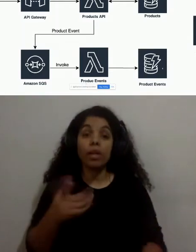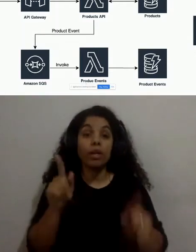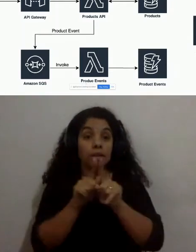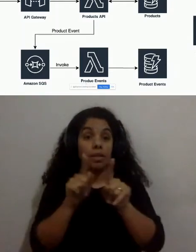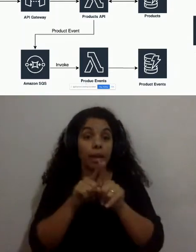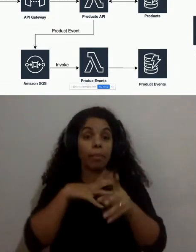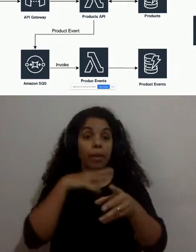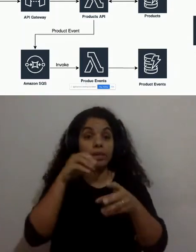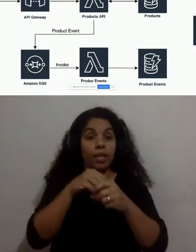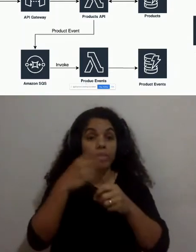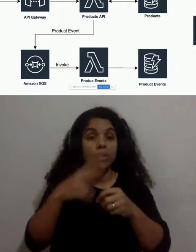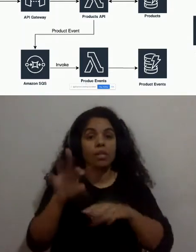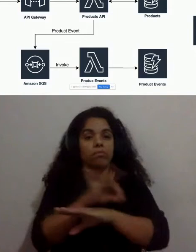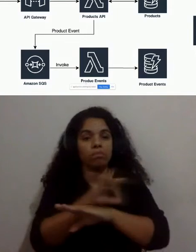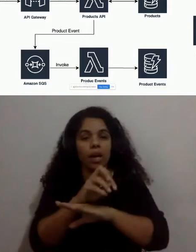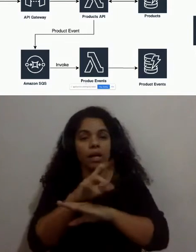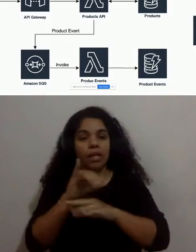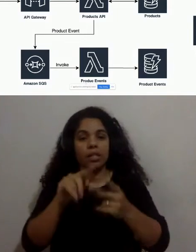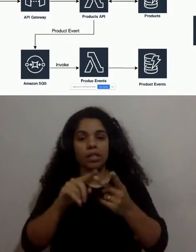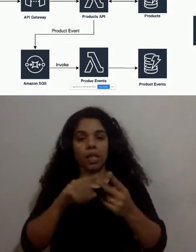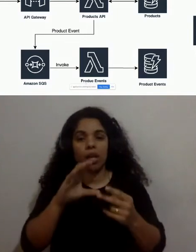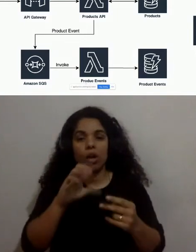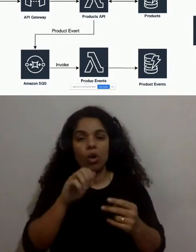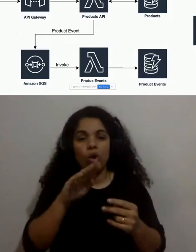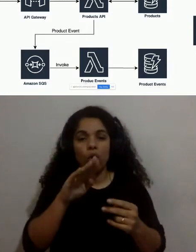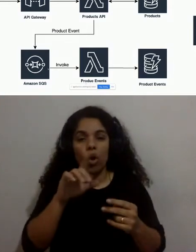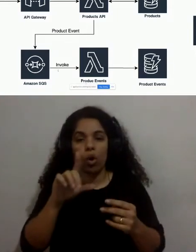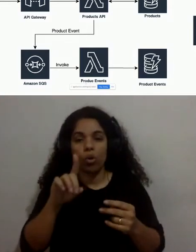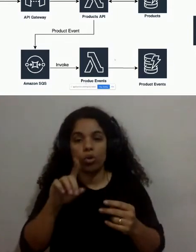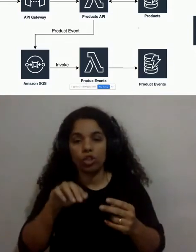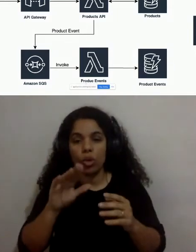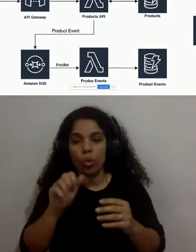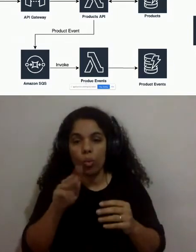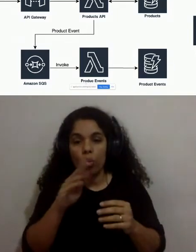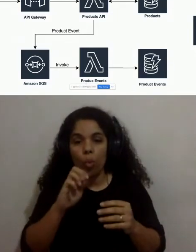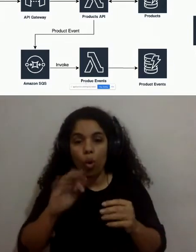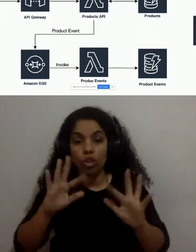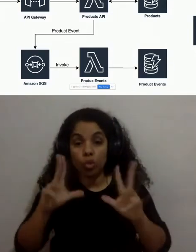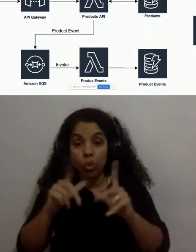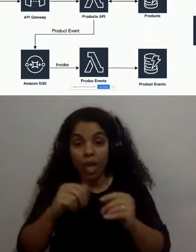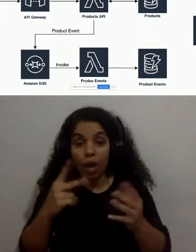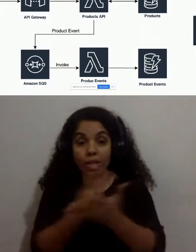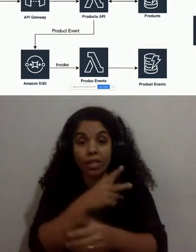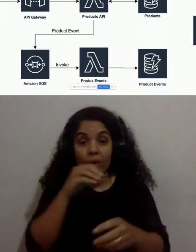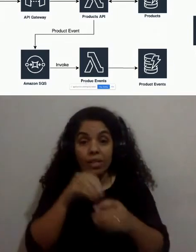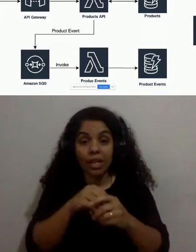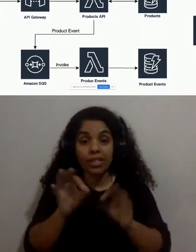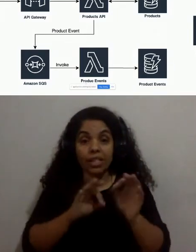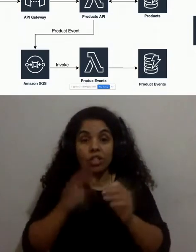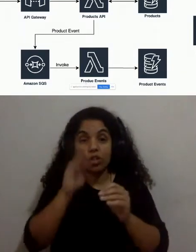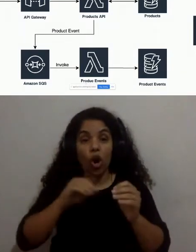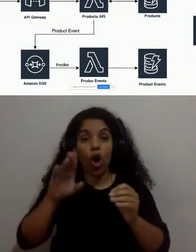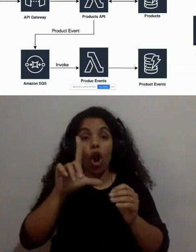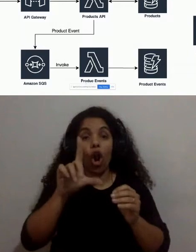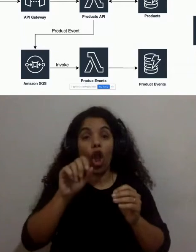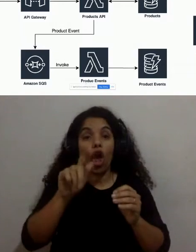dessa arquitetura, eu tenho o CloudWatch. O que é isso? Tudo o que aconteceu aqui dentro dessa arquitetura, eu gero logs. Eu